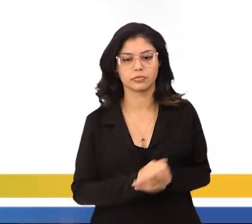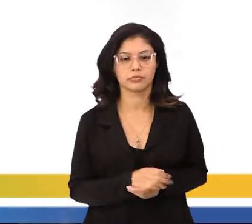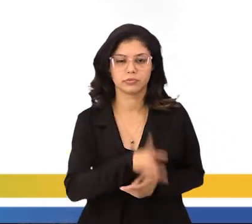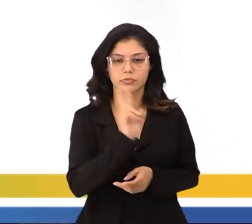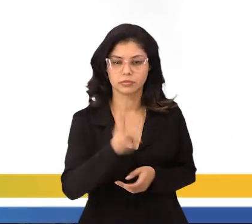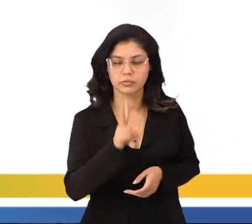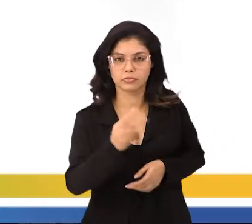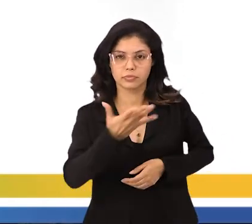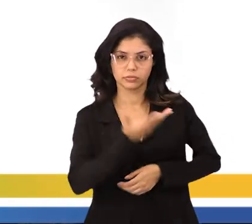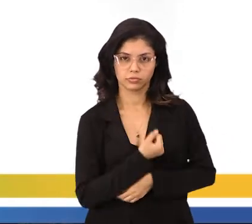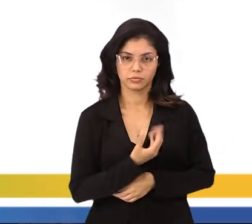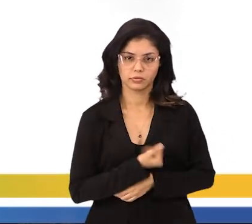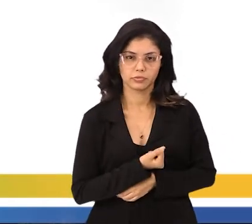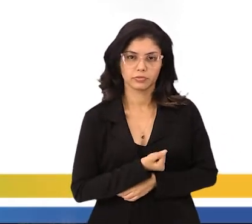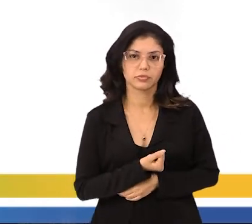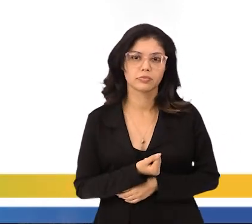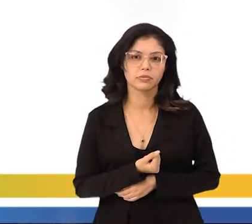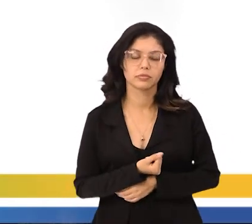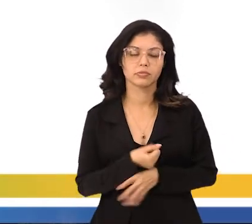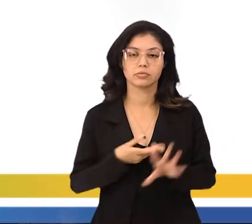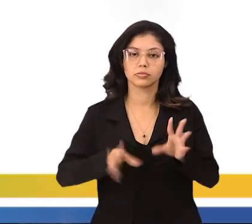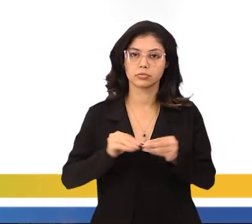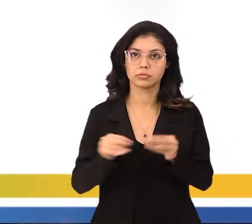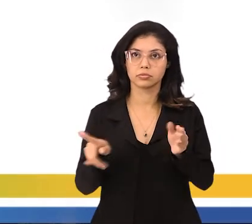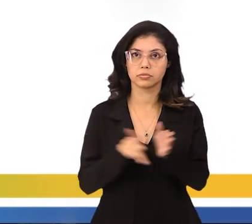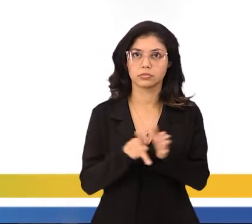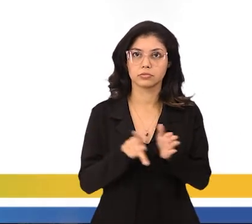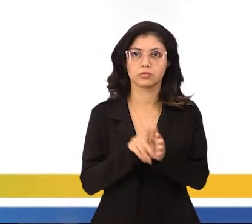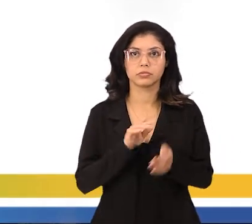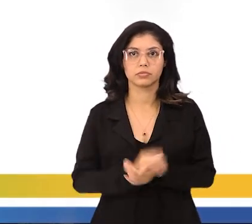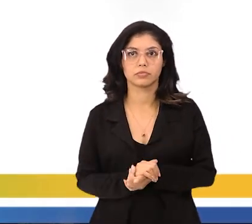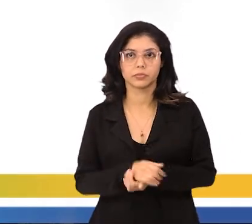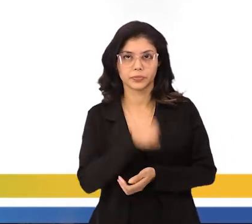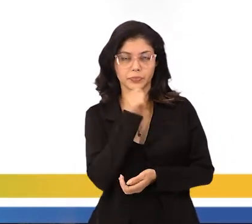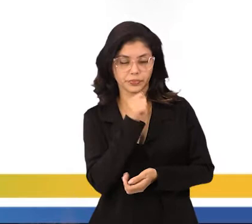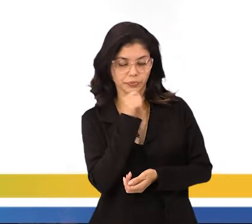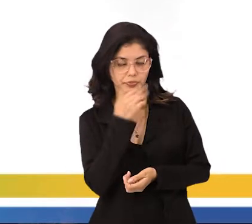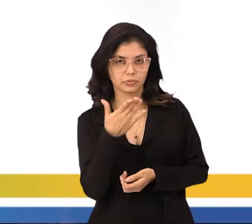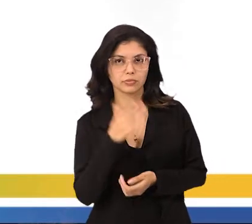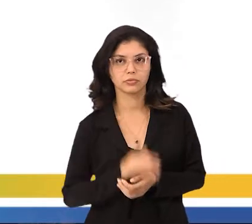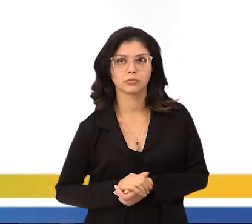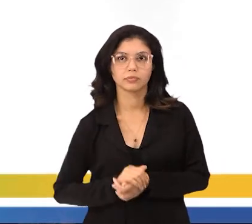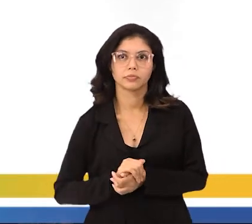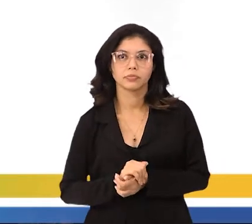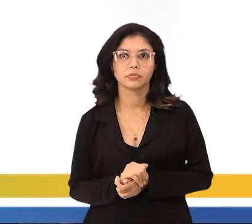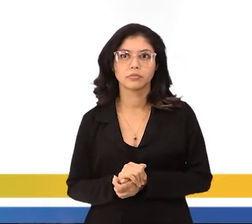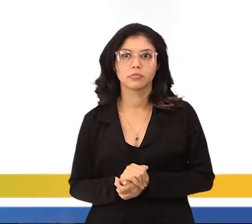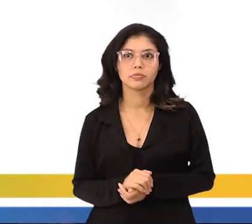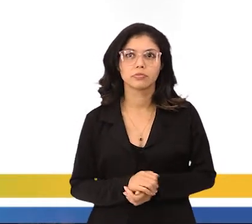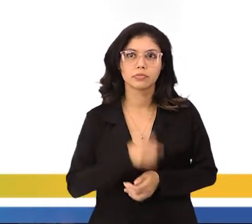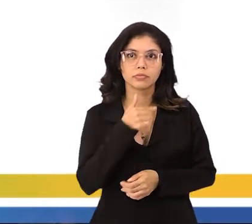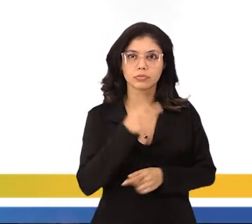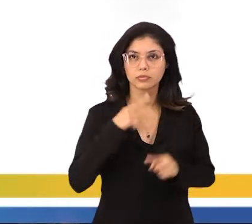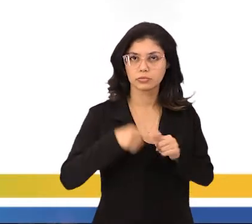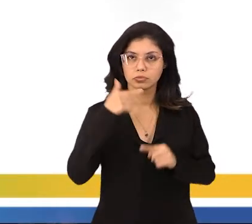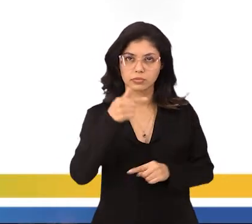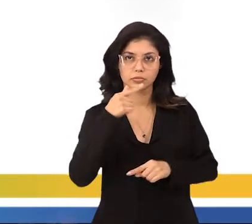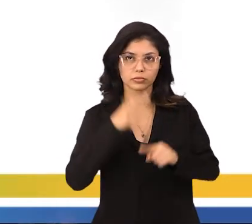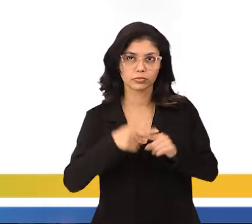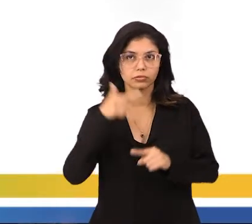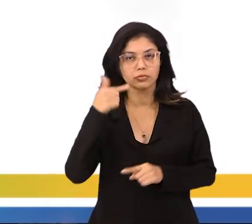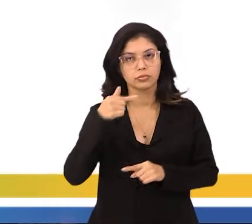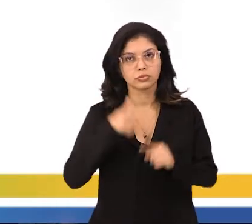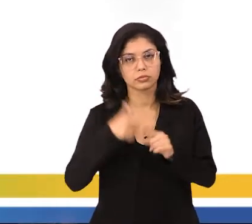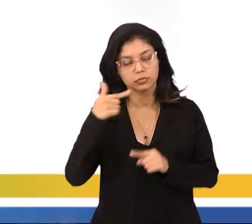mesmo número, nos remete à potenciação. Então, em 7 semanas são 7 vezes 7